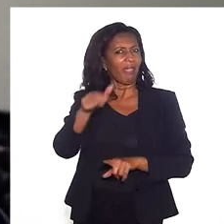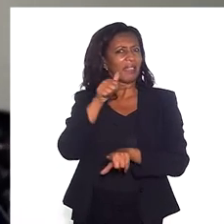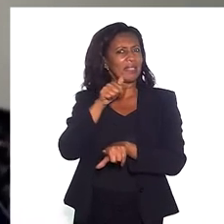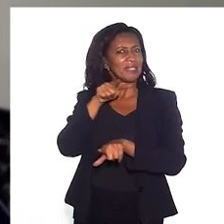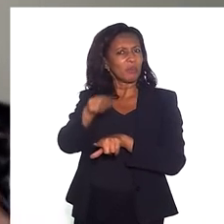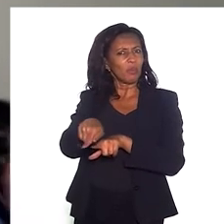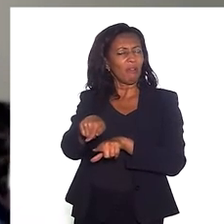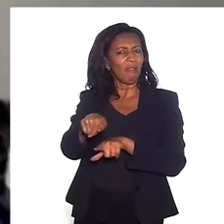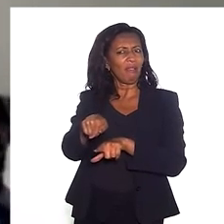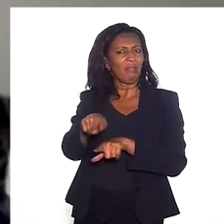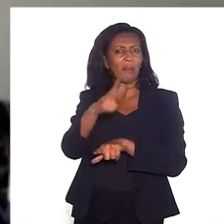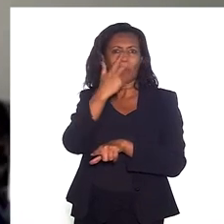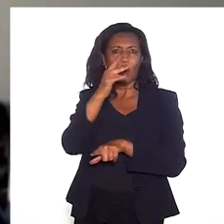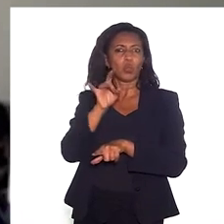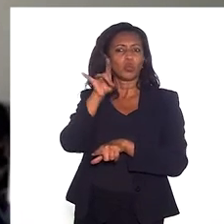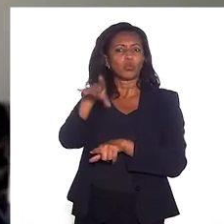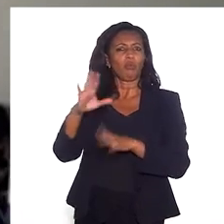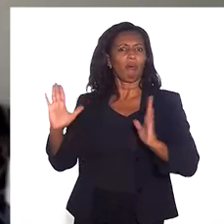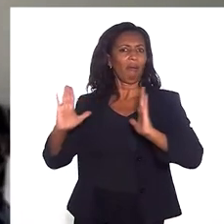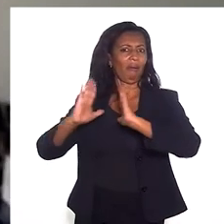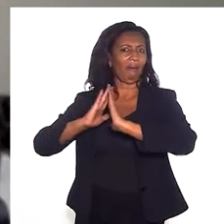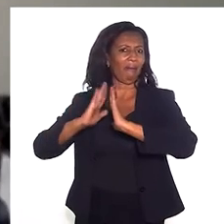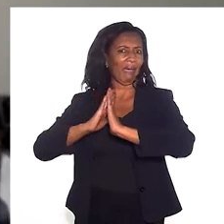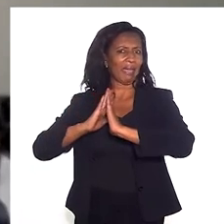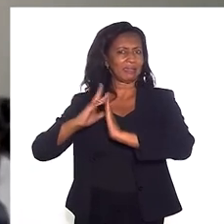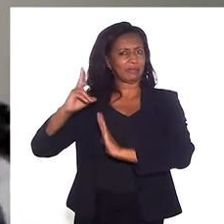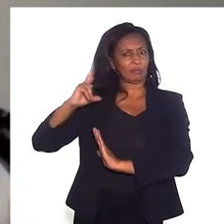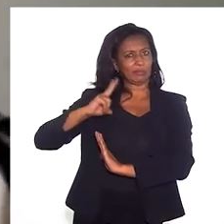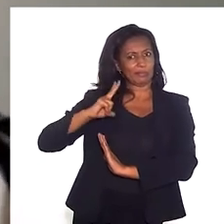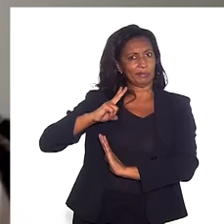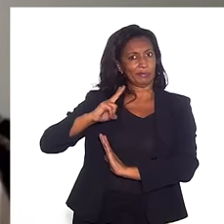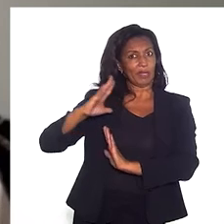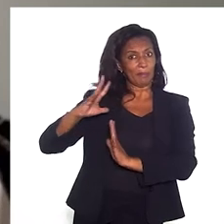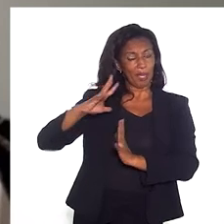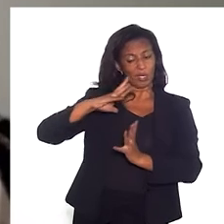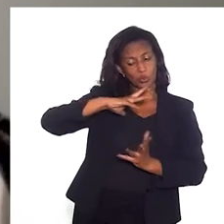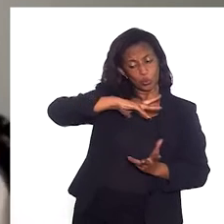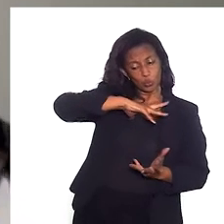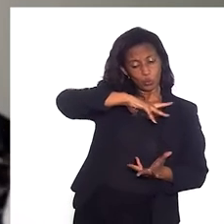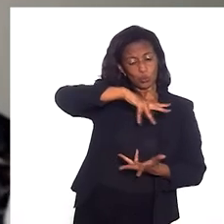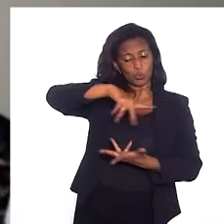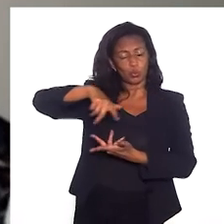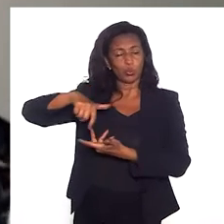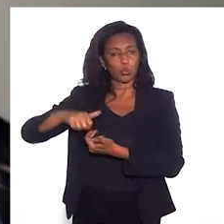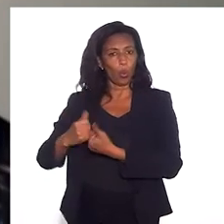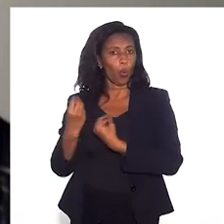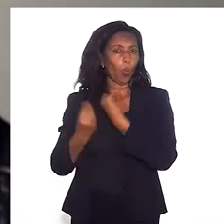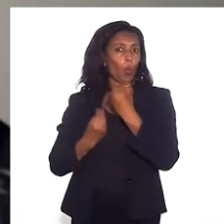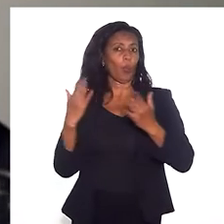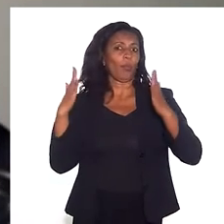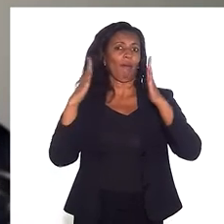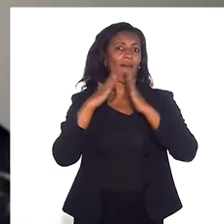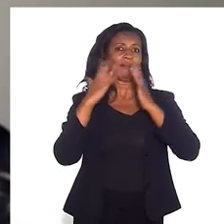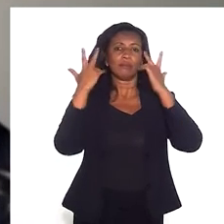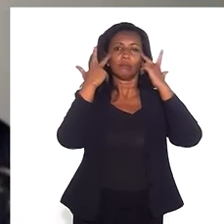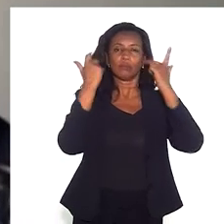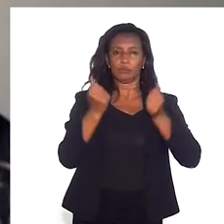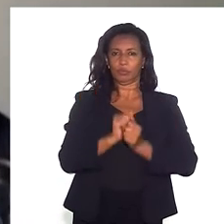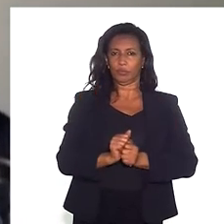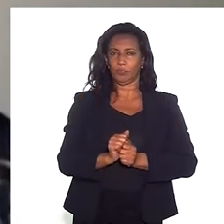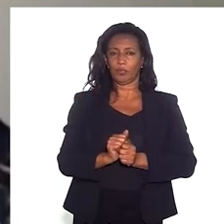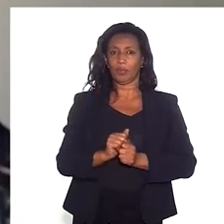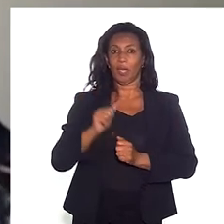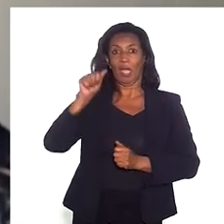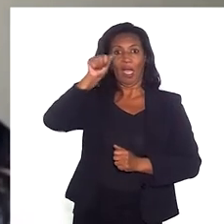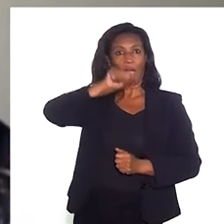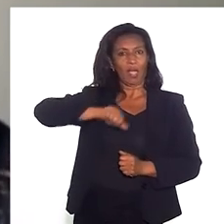foi deixada para cuidar não só da casa enquanto ambiente privado, mas do planeta enquanto casa comum.